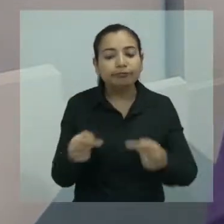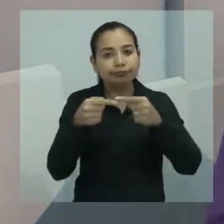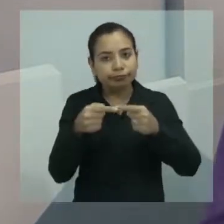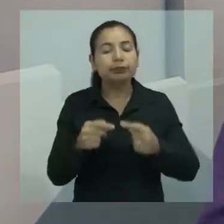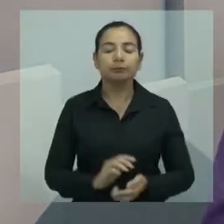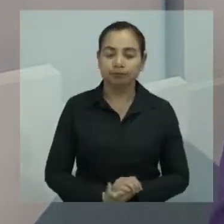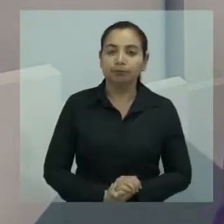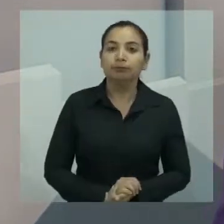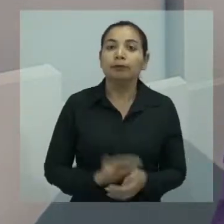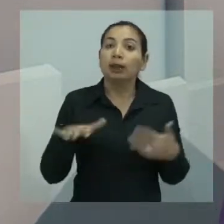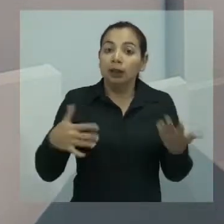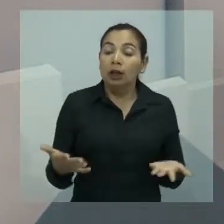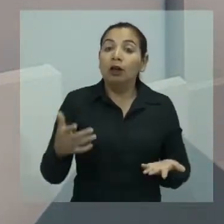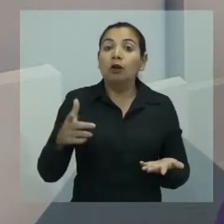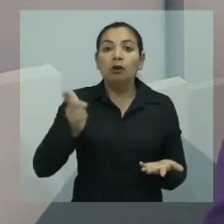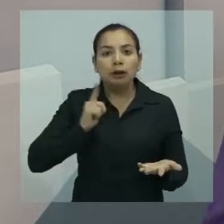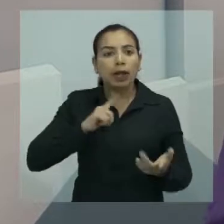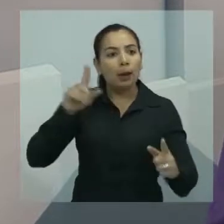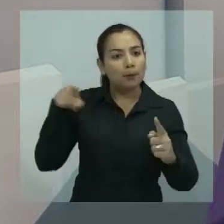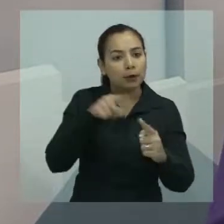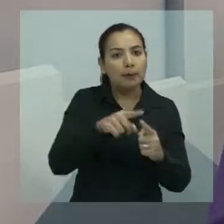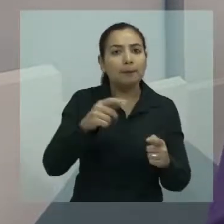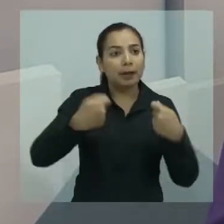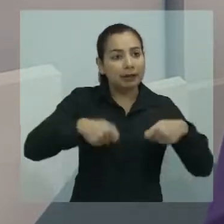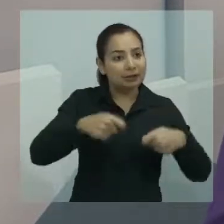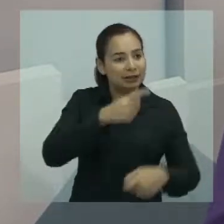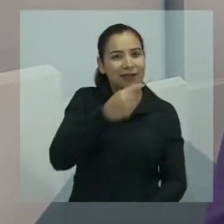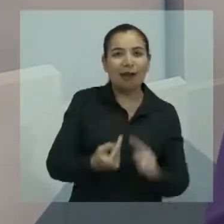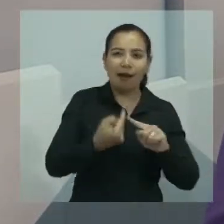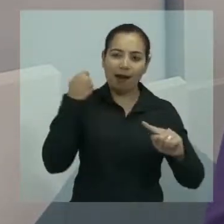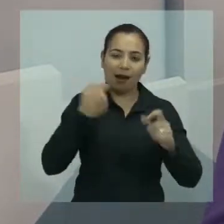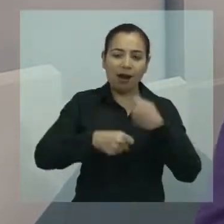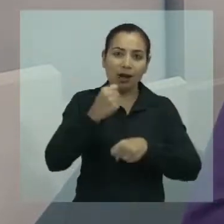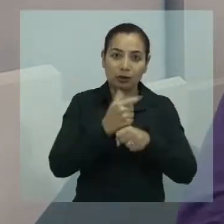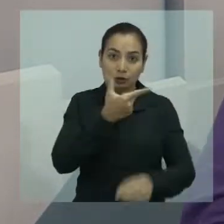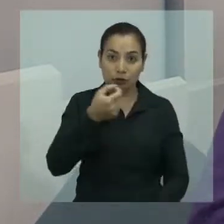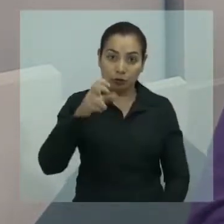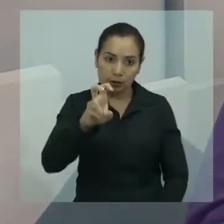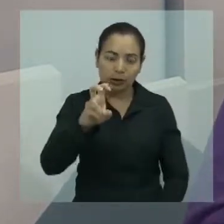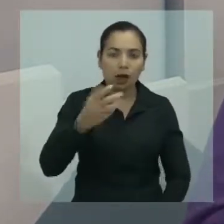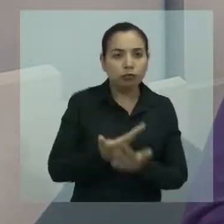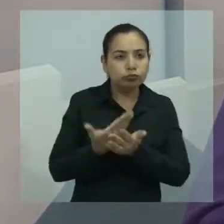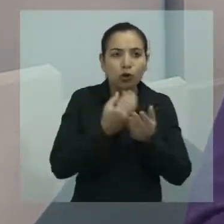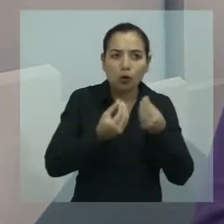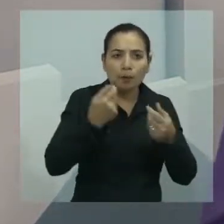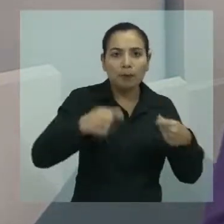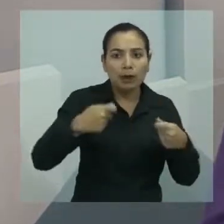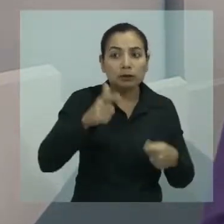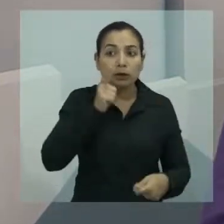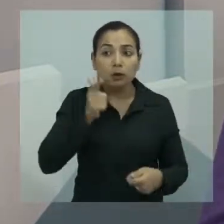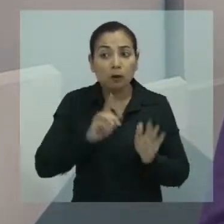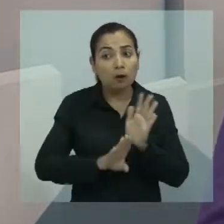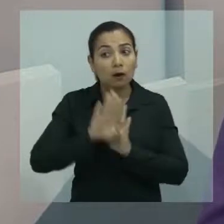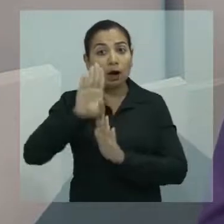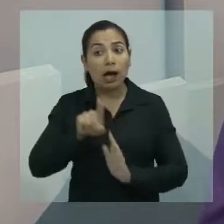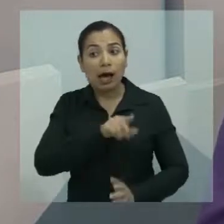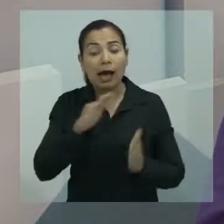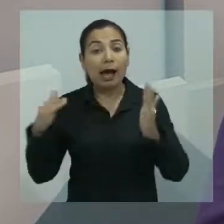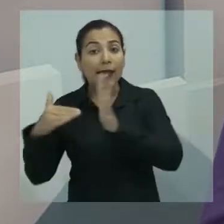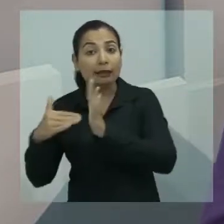alfabetização na idade certa, que é um programa iniciado em 2007. E os municípios, é importante se dizer que dessas metas que foram projetadas